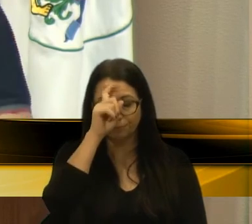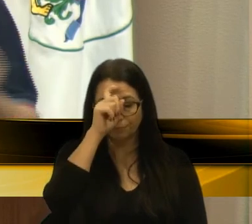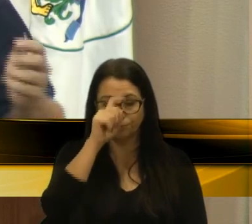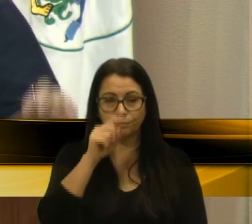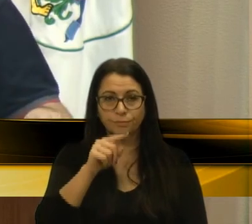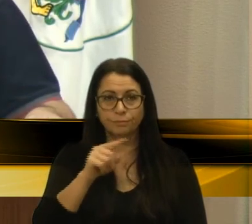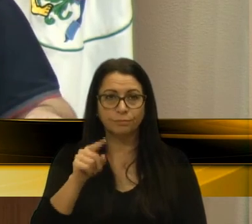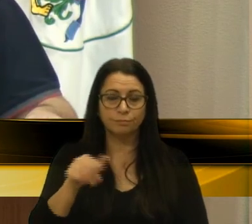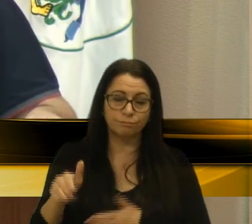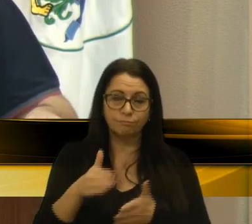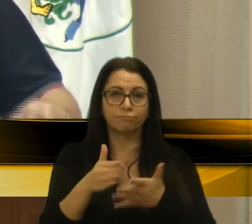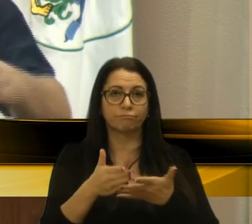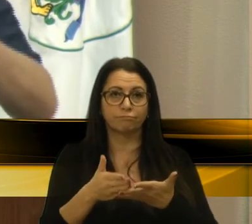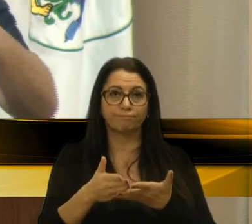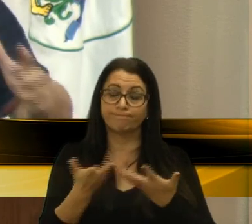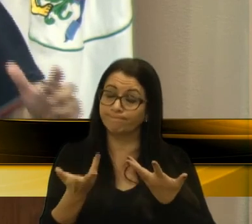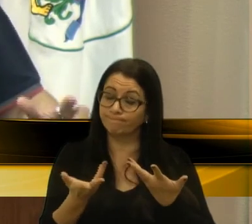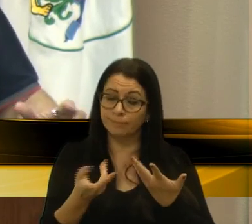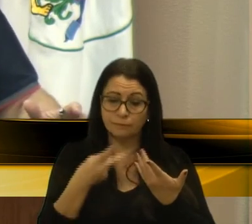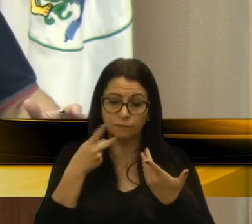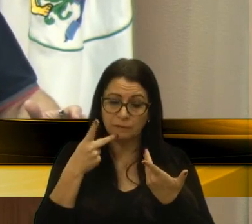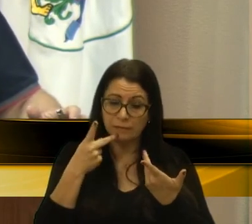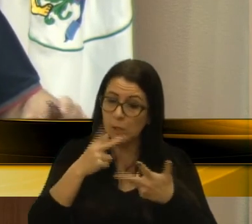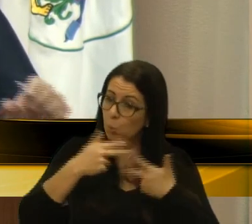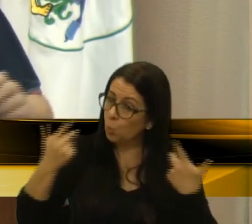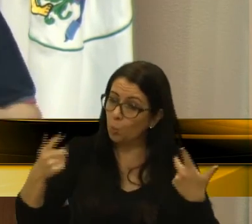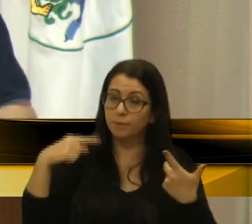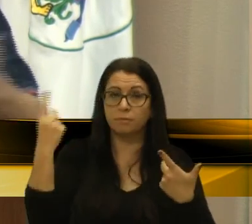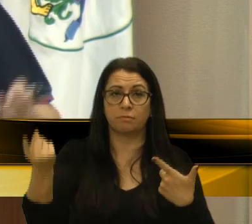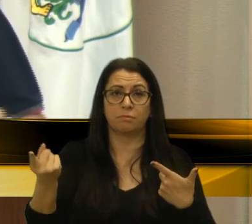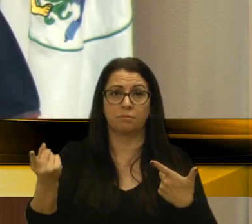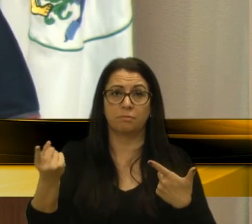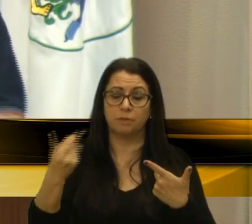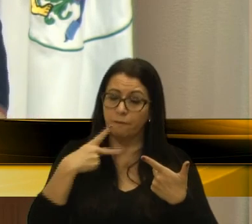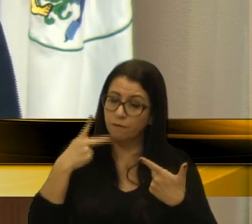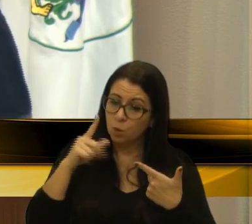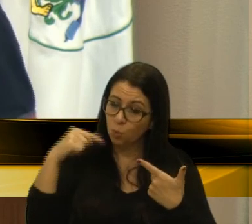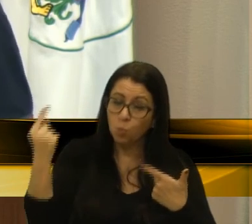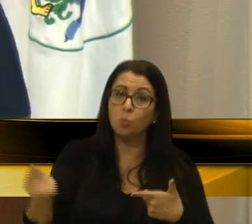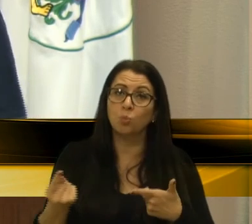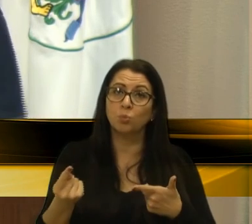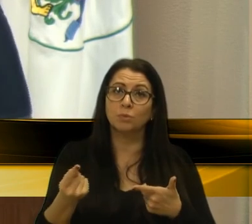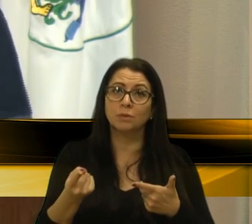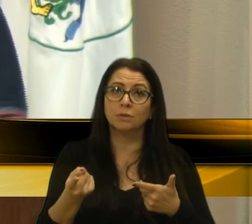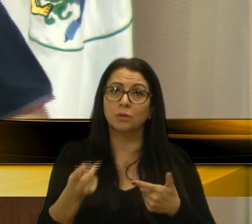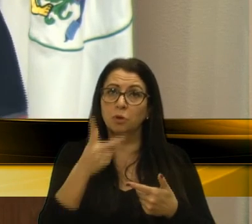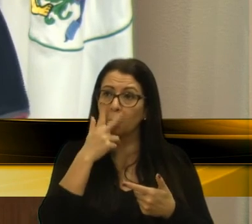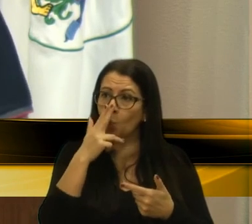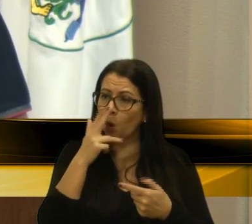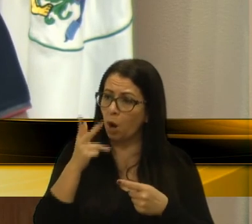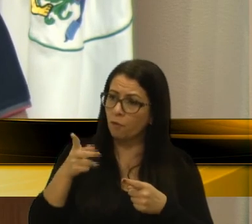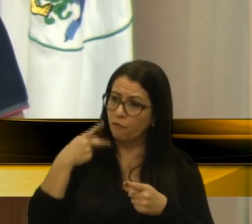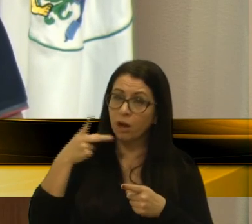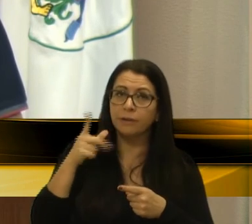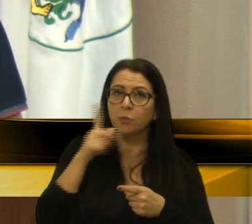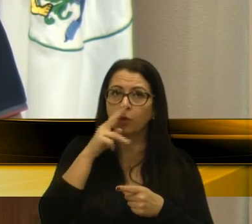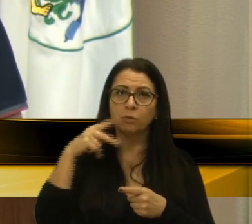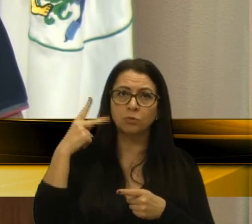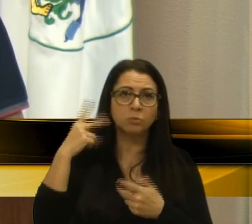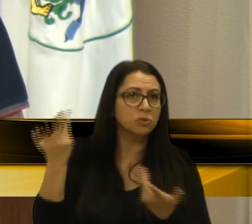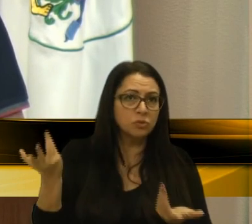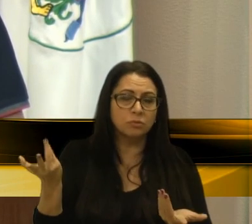Vem cá, tchê. O discurso era outro. Agora ficou com o mesmo discurso de todos os outros